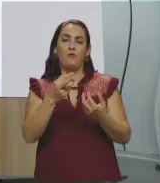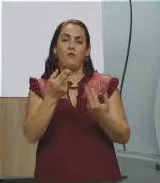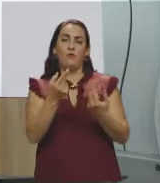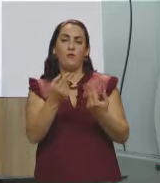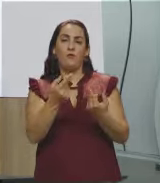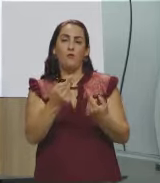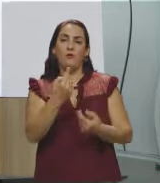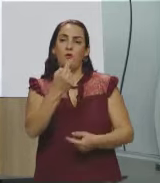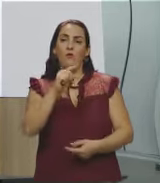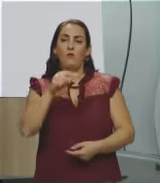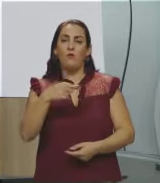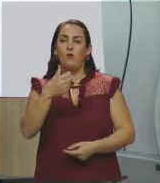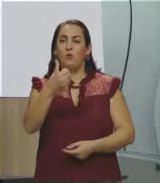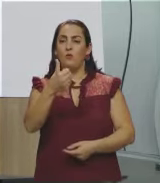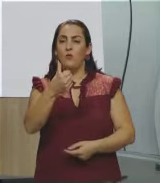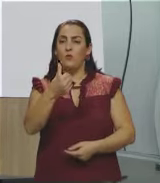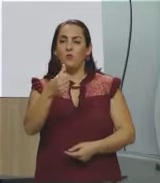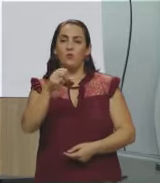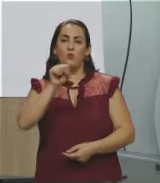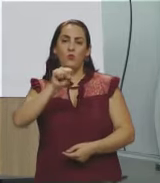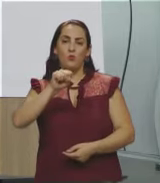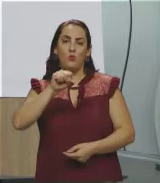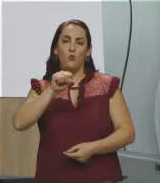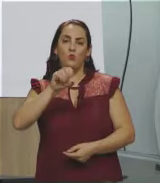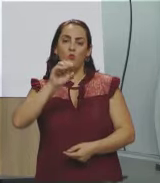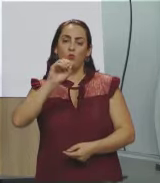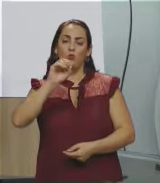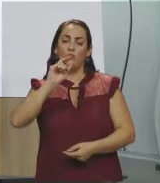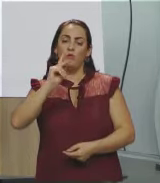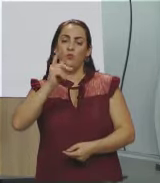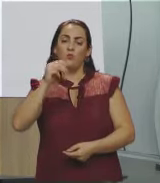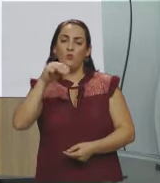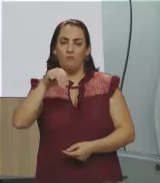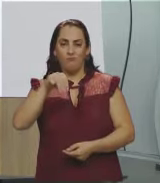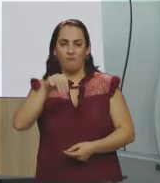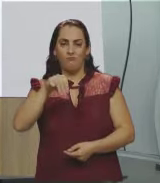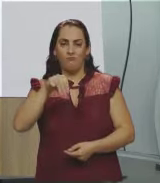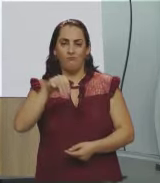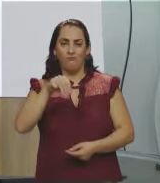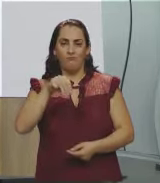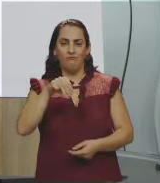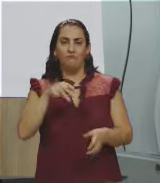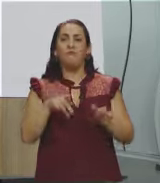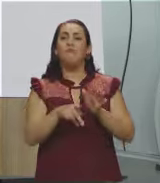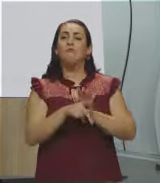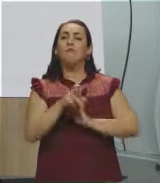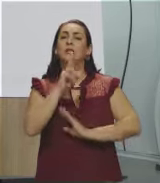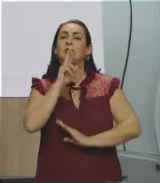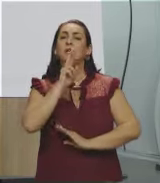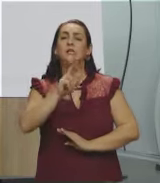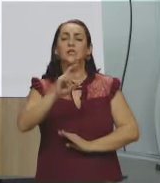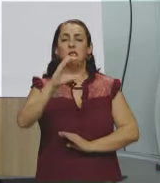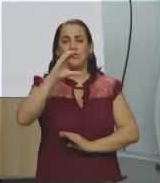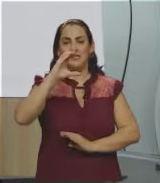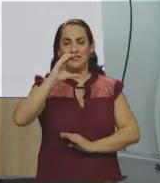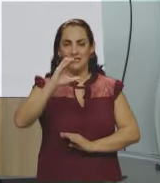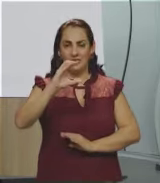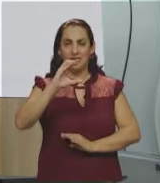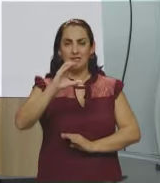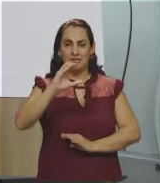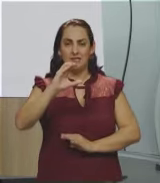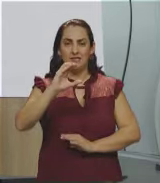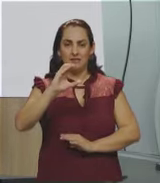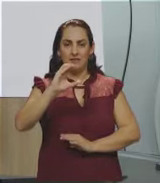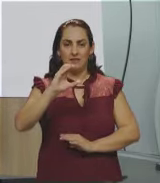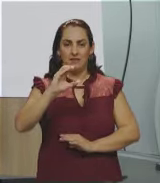1,68 ohms. Então, a opção de resposta, eu não coloquei as opções lá no enunciado, mas lá era uma questão de marcar. Então,